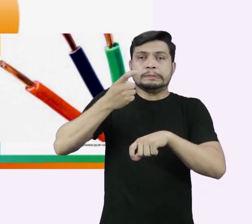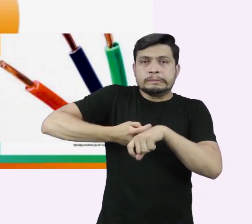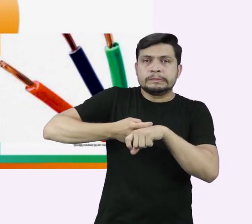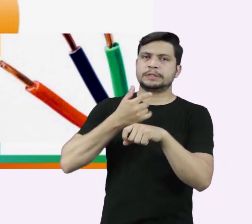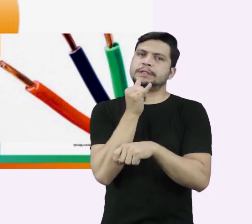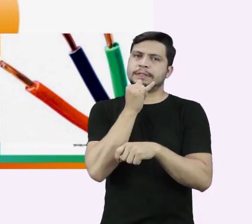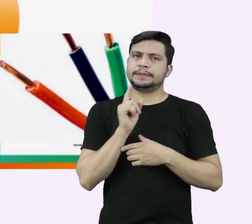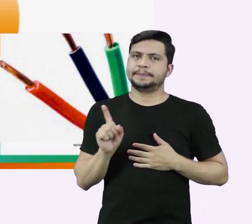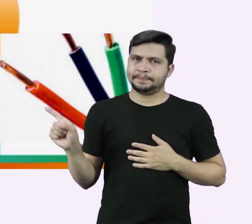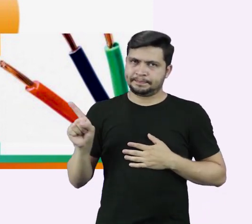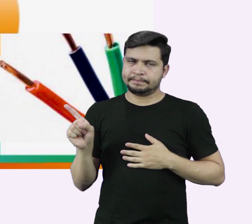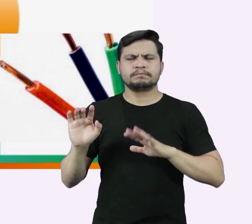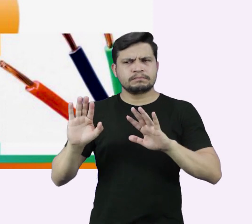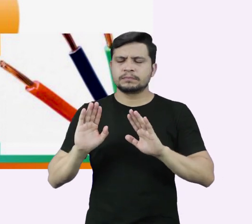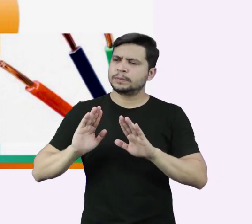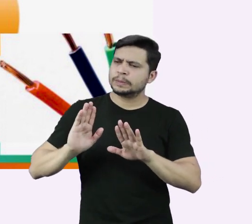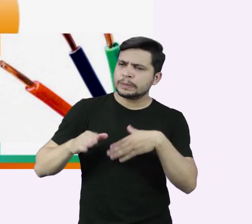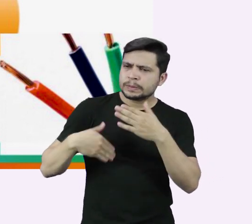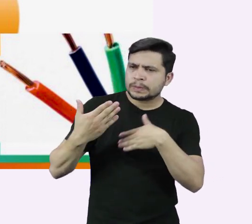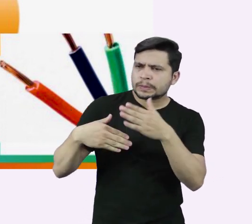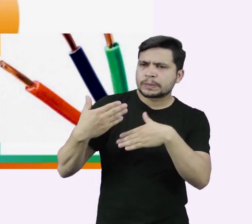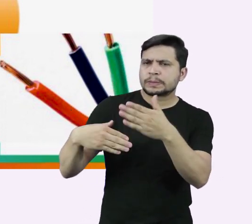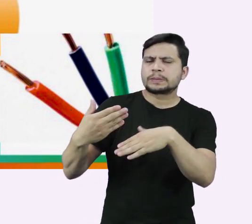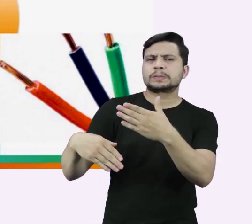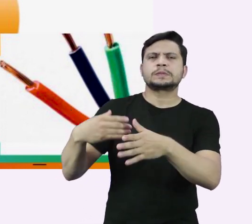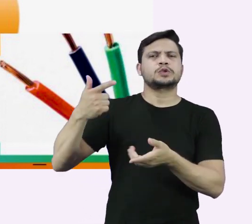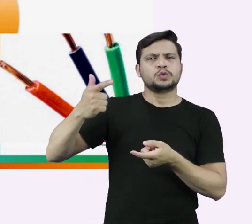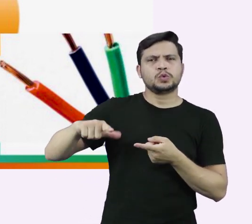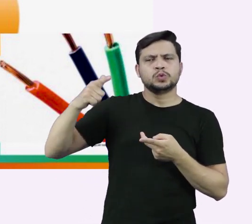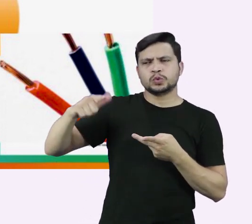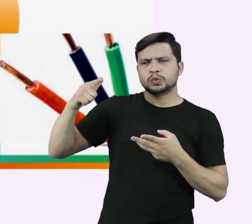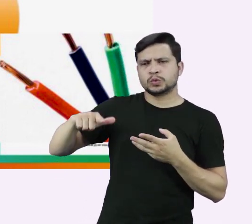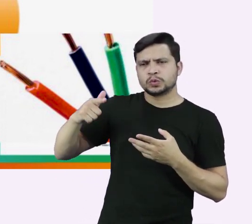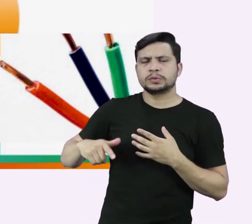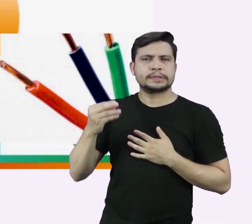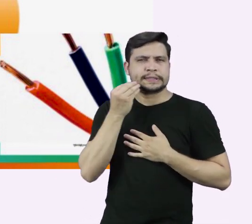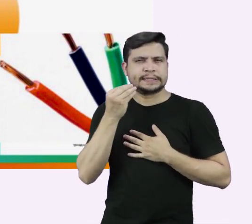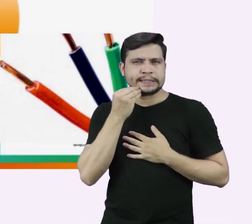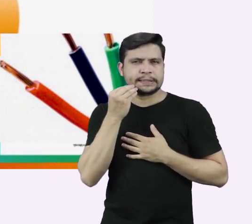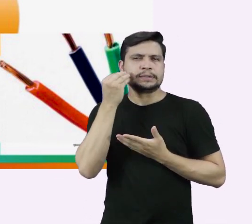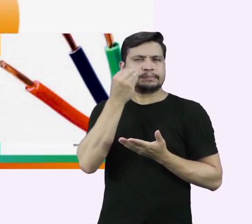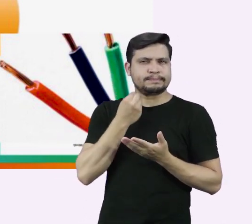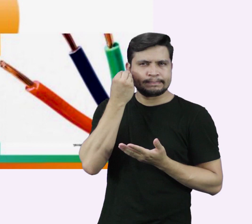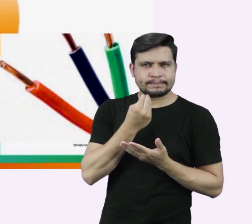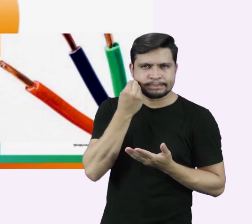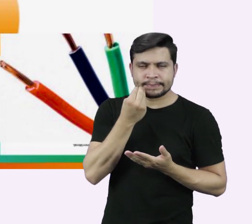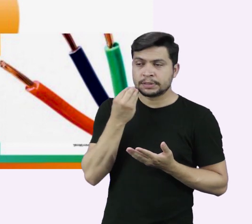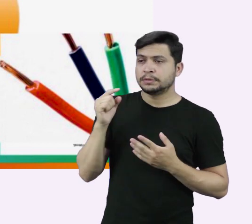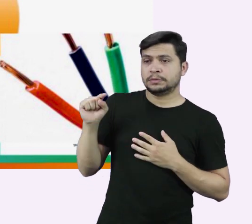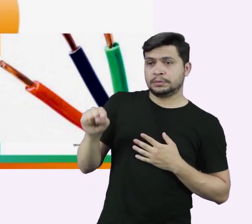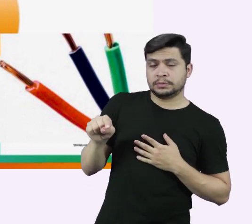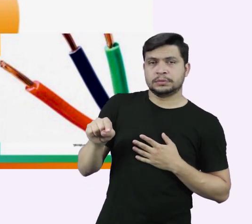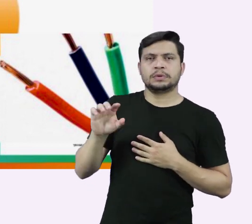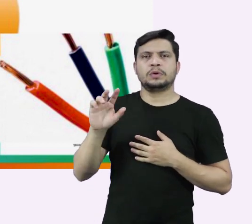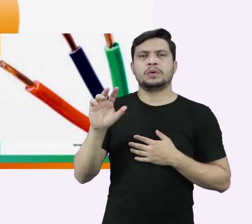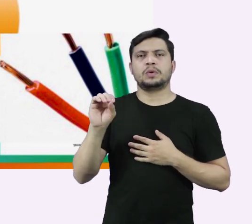caso, depois de muito tempo, né, e aplicações e mais aplicações de dados experimentais, no caso, o